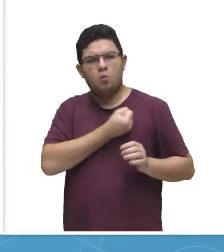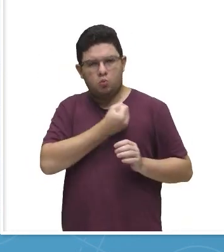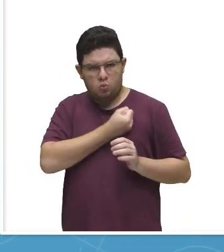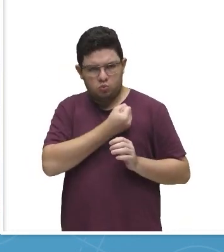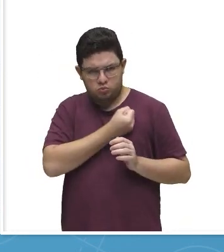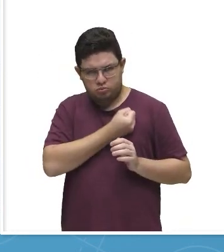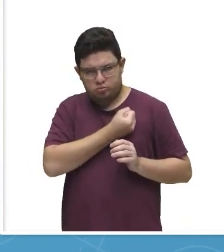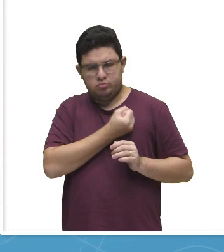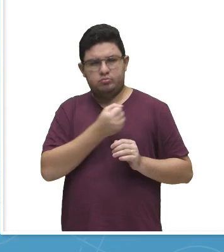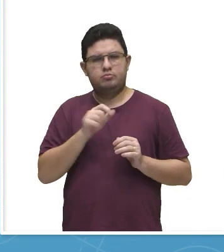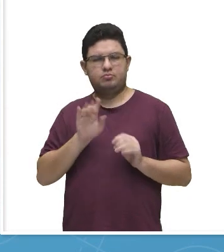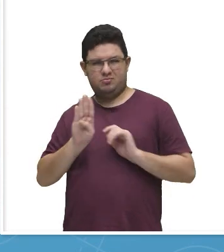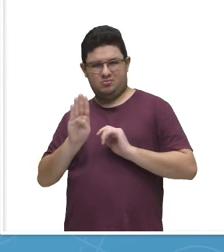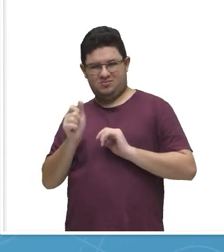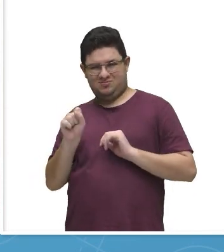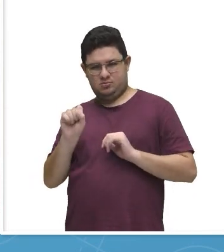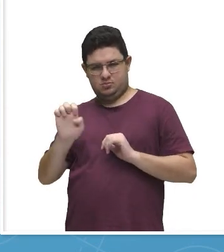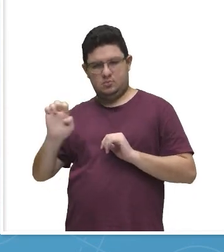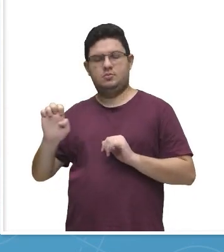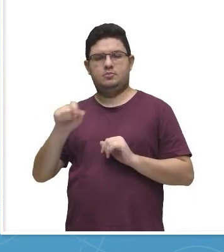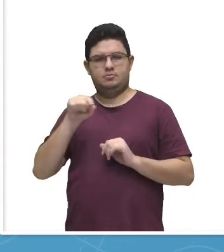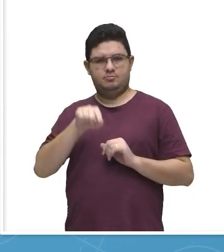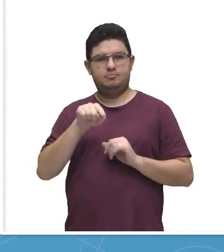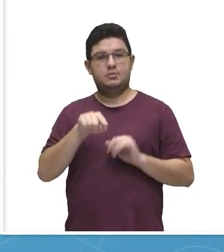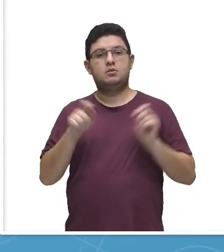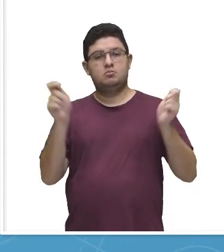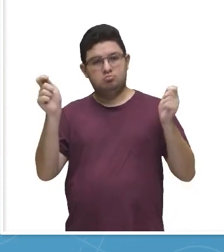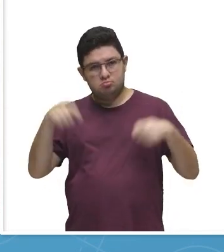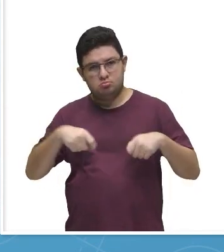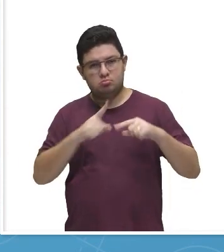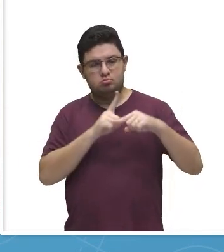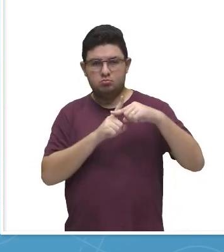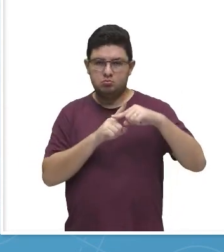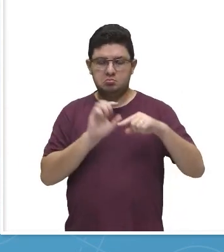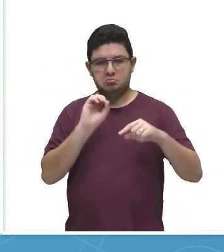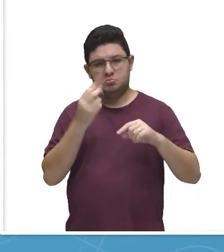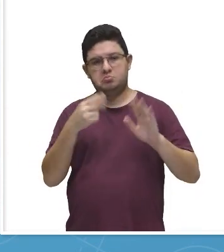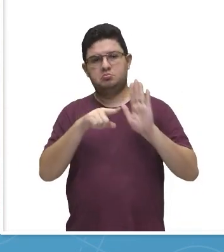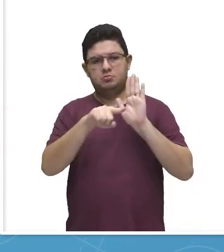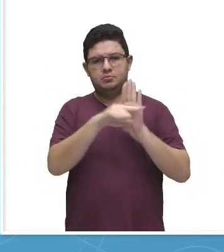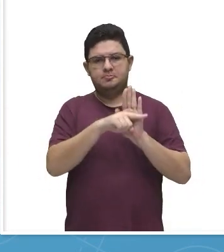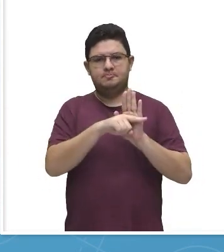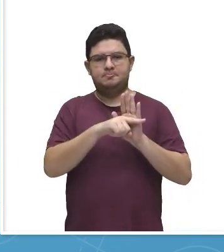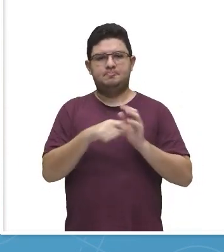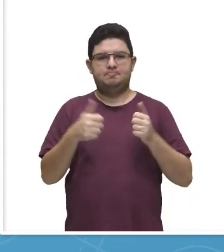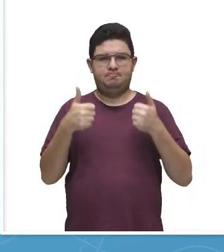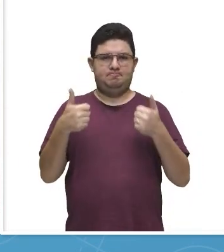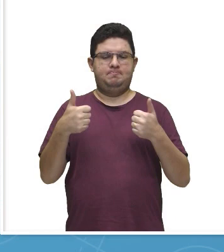base com o sinal negativo. Perfeito? Então nós temos aqui